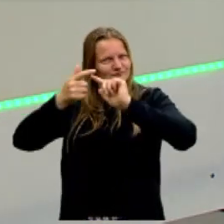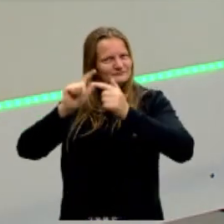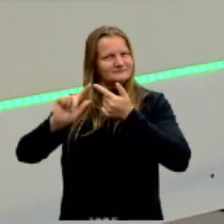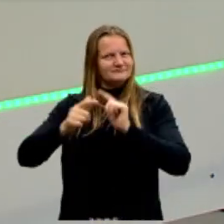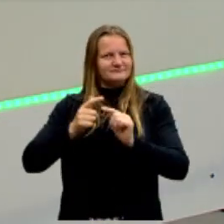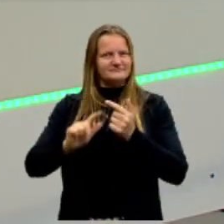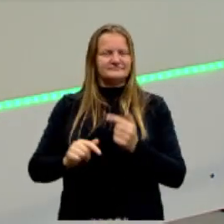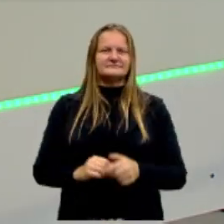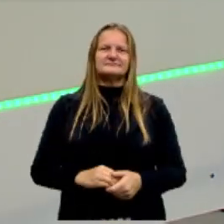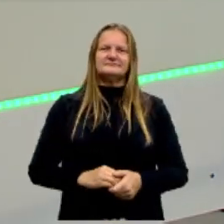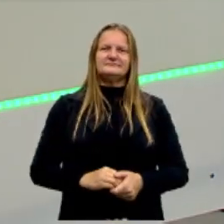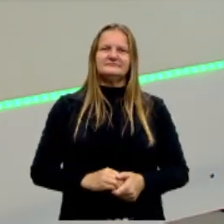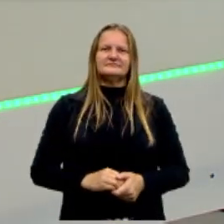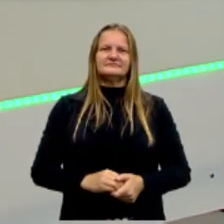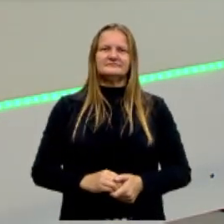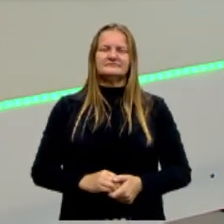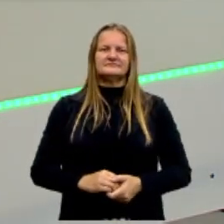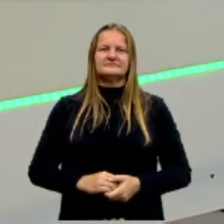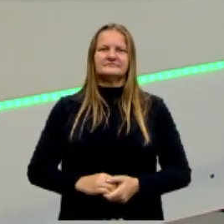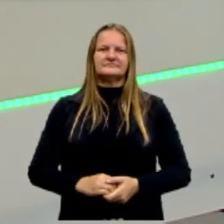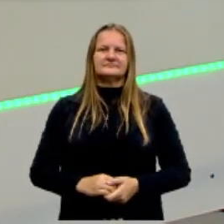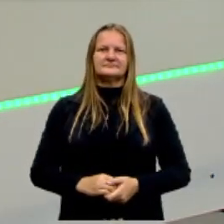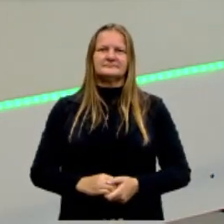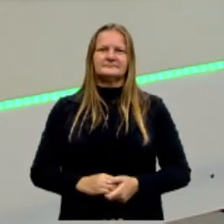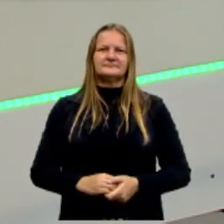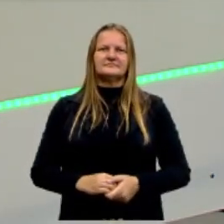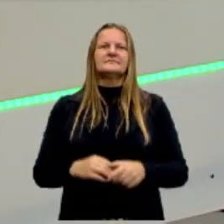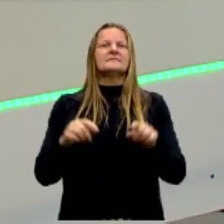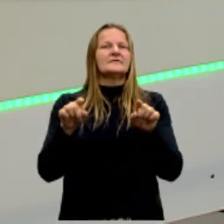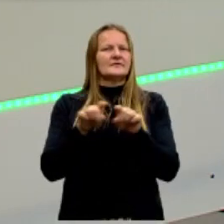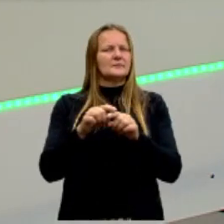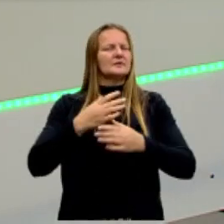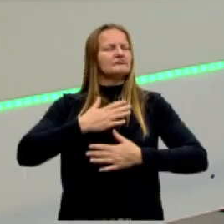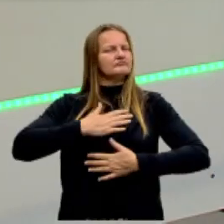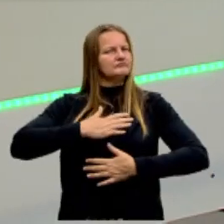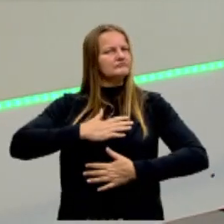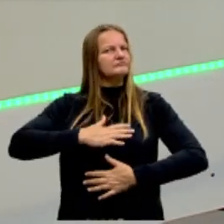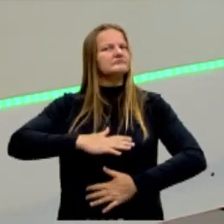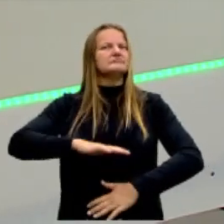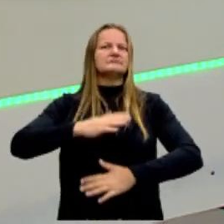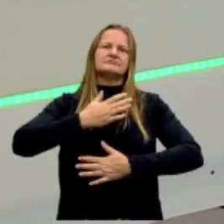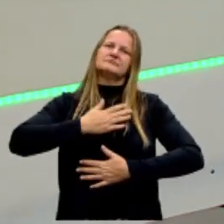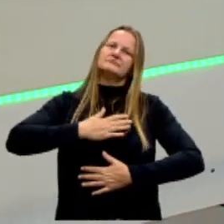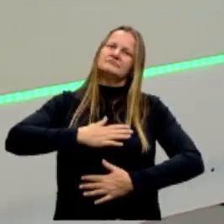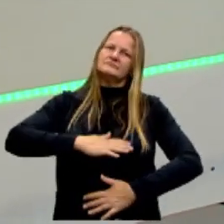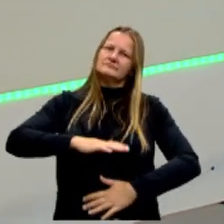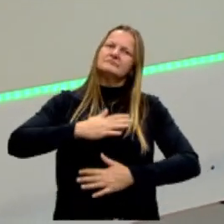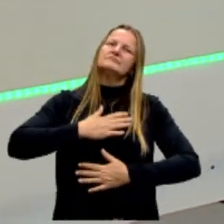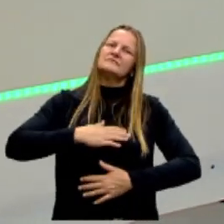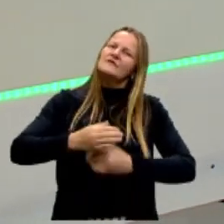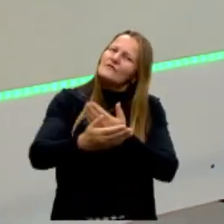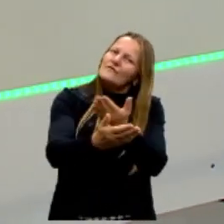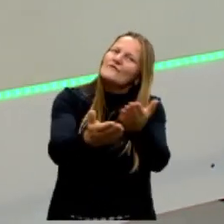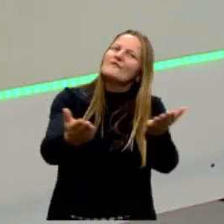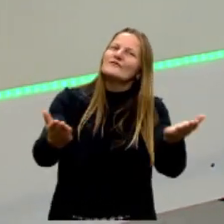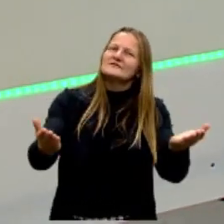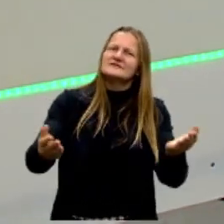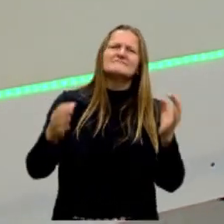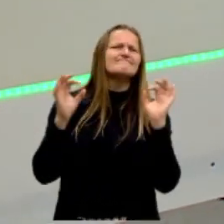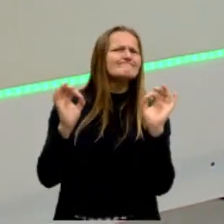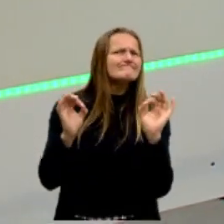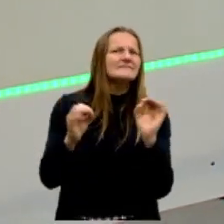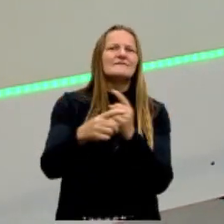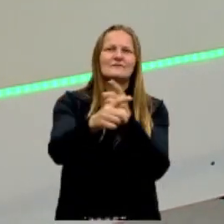bom Oi tá bem tranquilo será bem tranquilo eu tenho